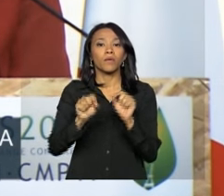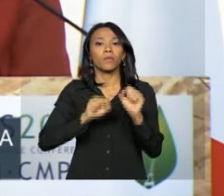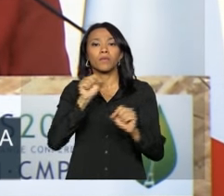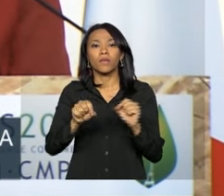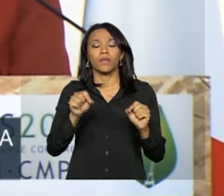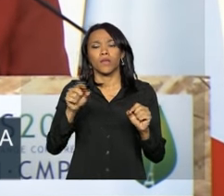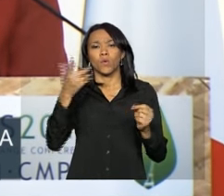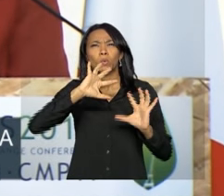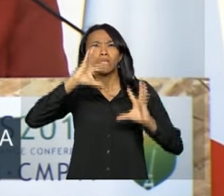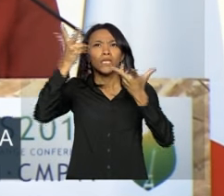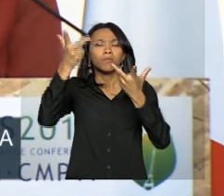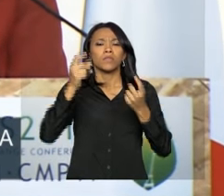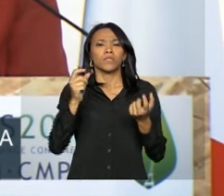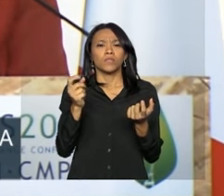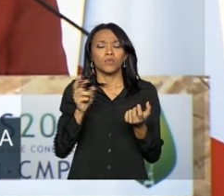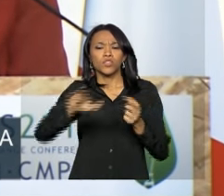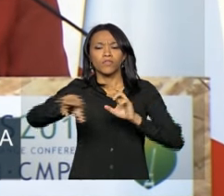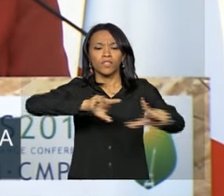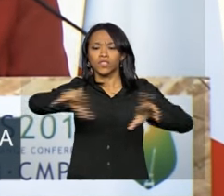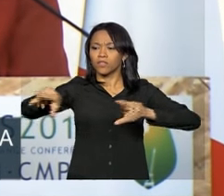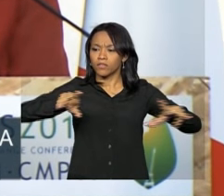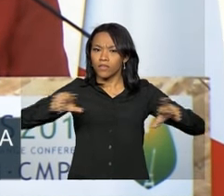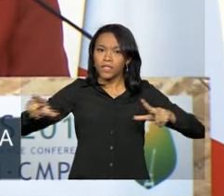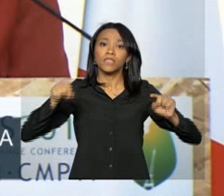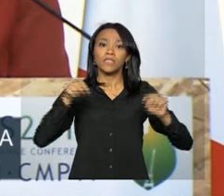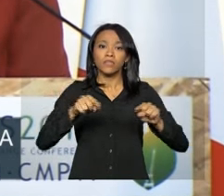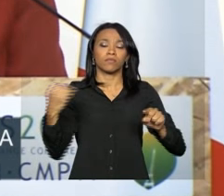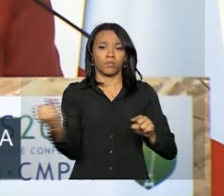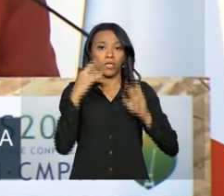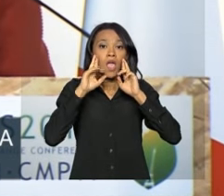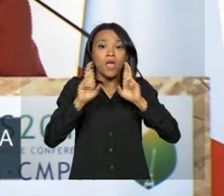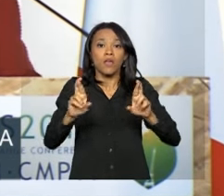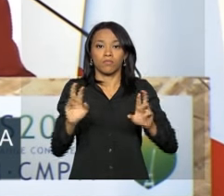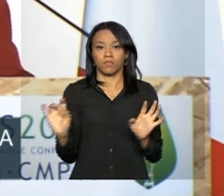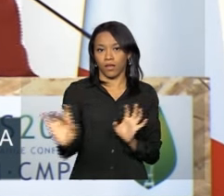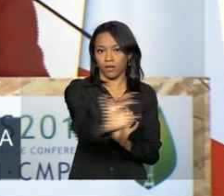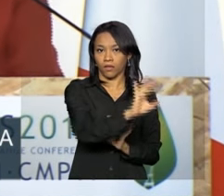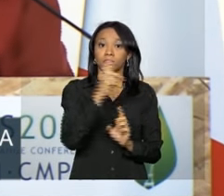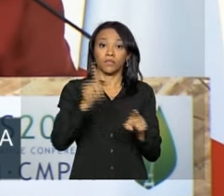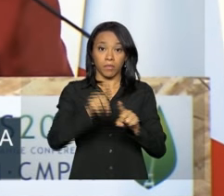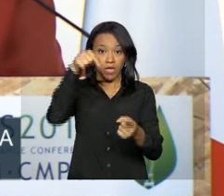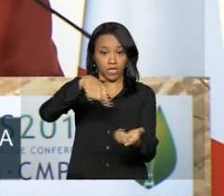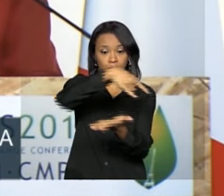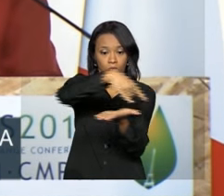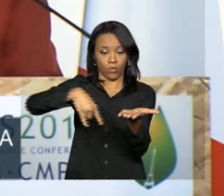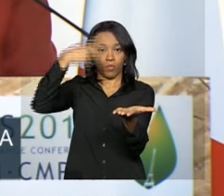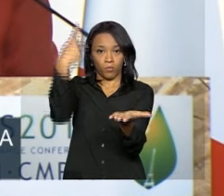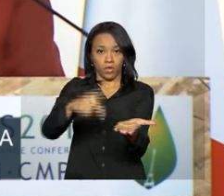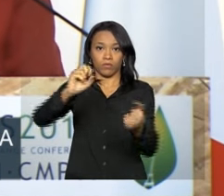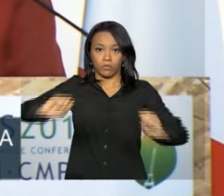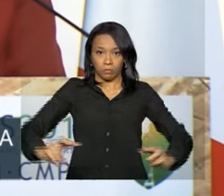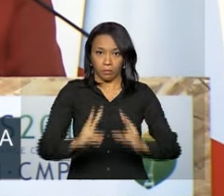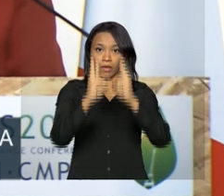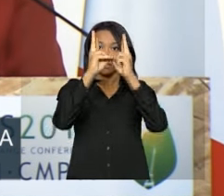mudança do clima, a diferenciação é condição para sua eficácia global. Cabe ao Acordo de Paris propiciar as condições